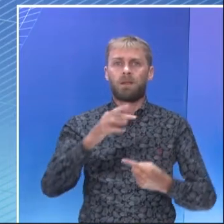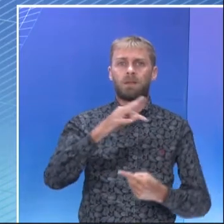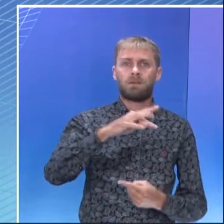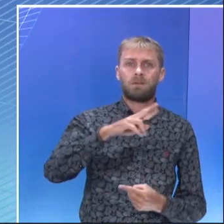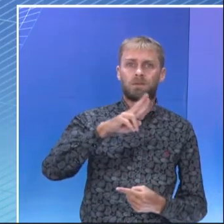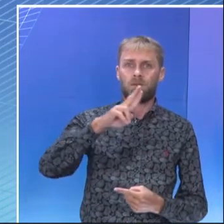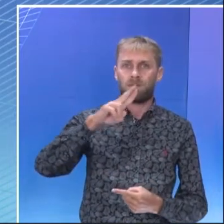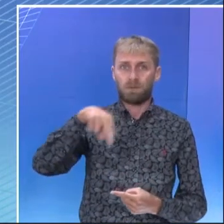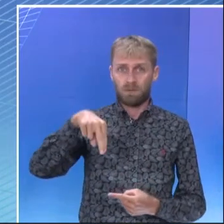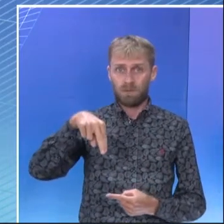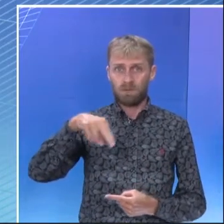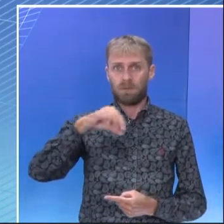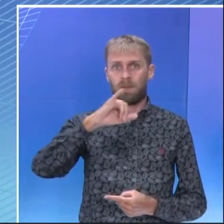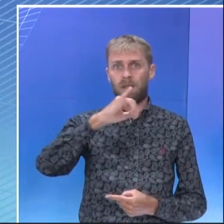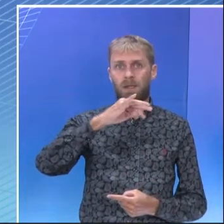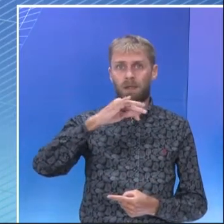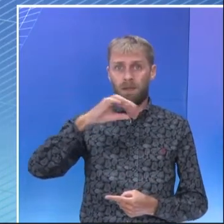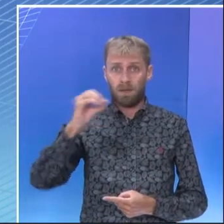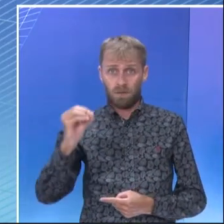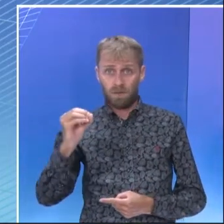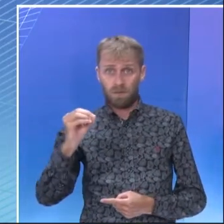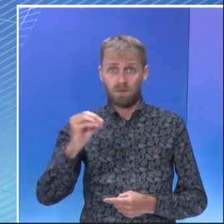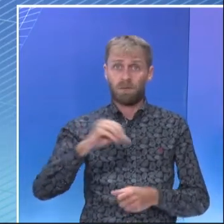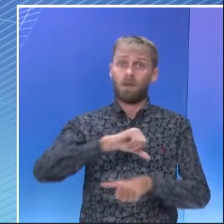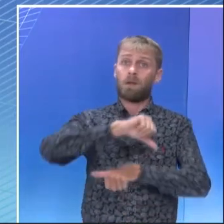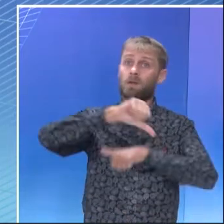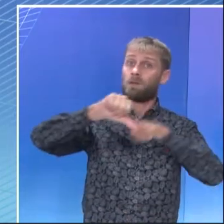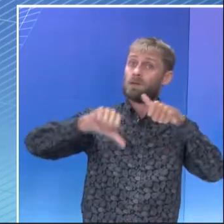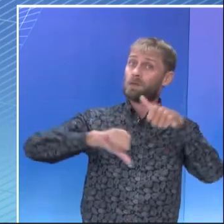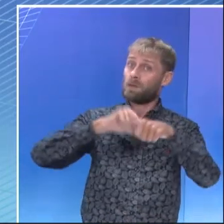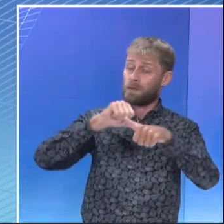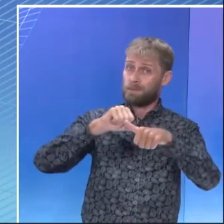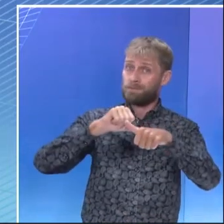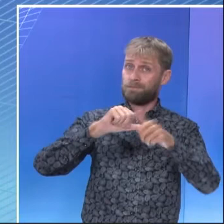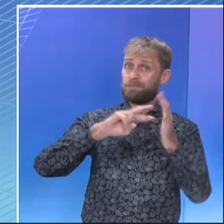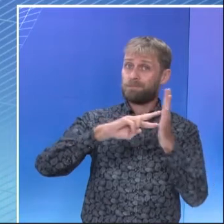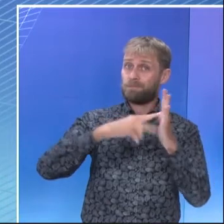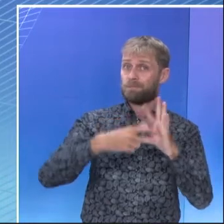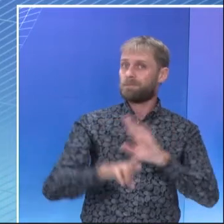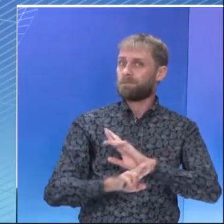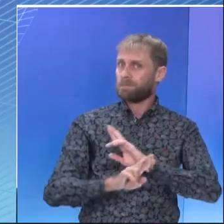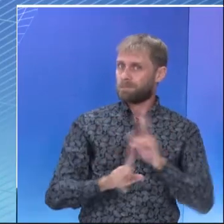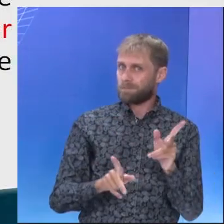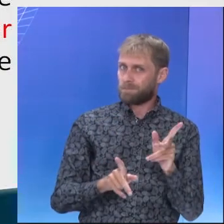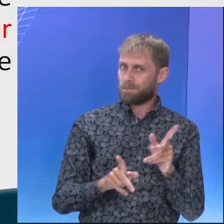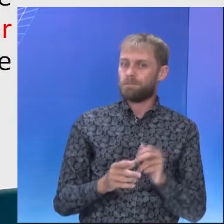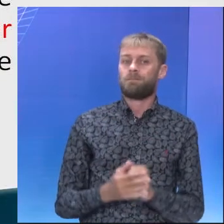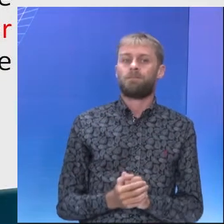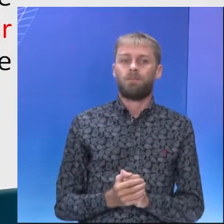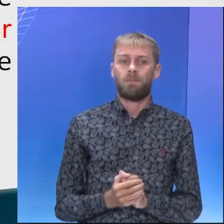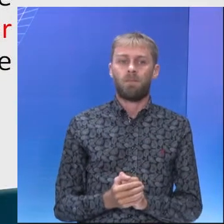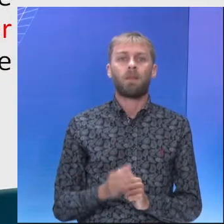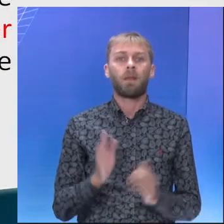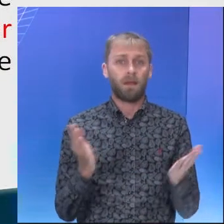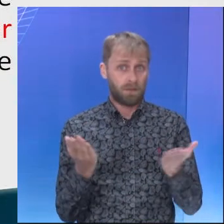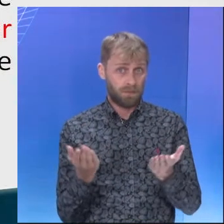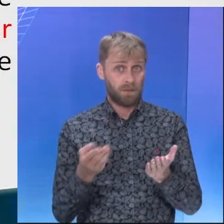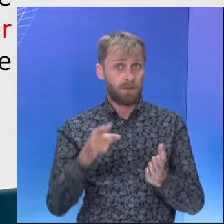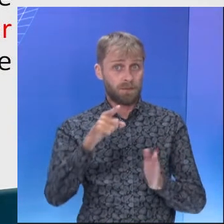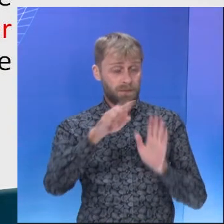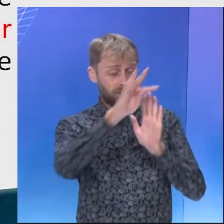turn into, ele significa transformar. Então, tem um outro significado. Então, aqui você vai